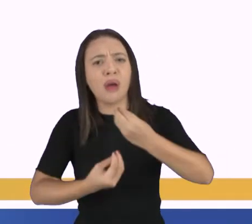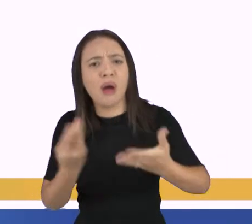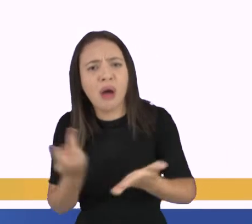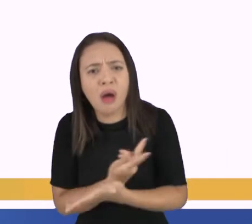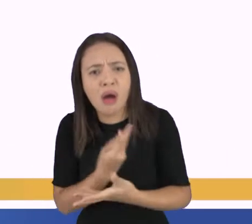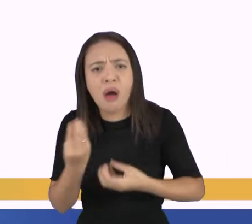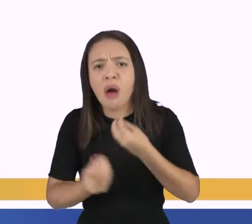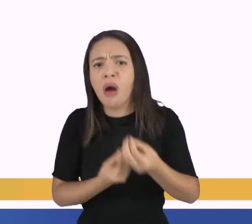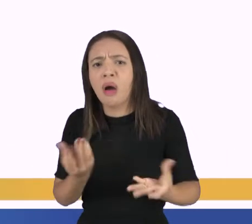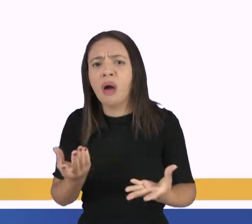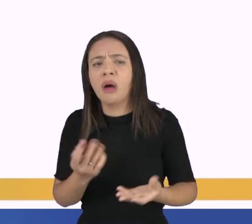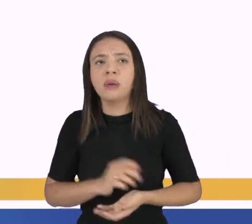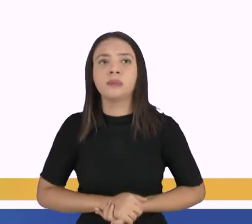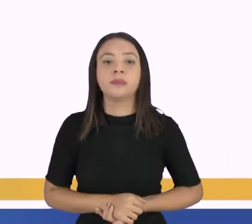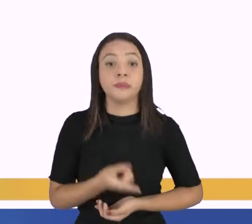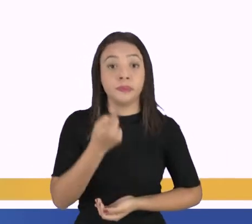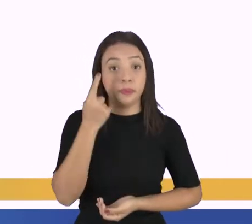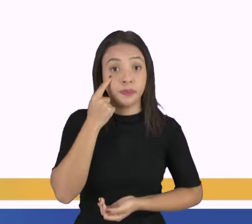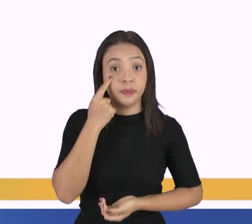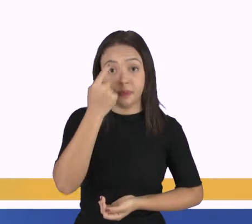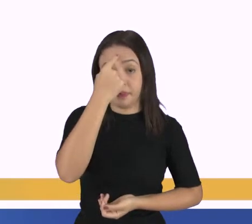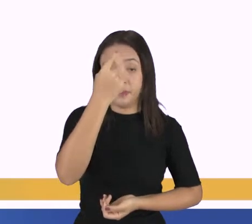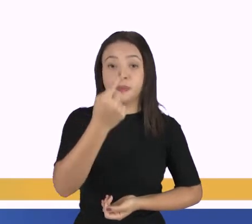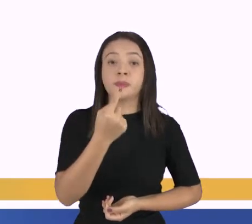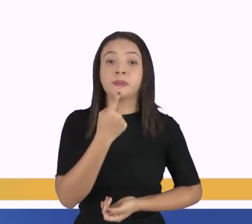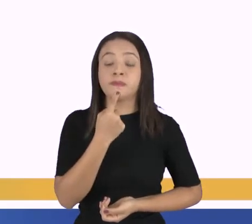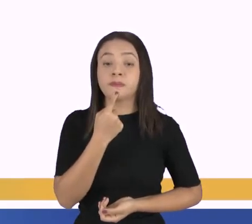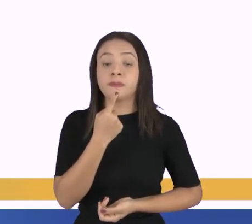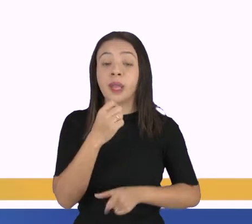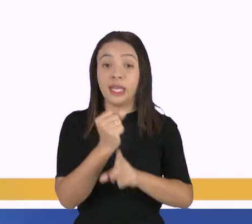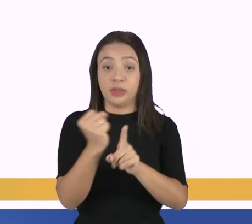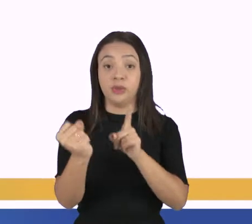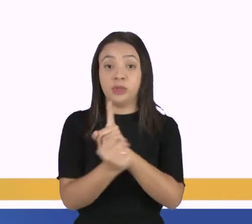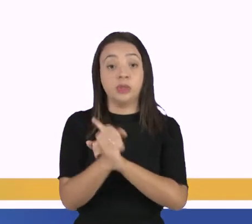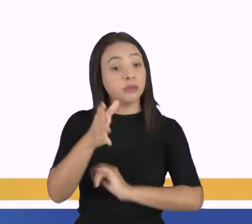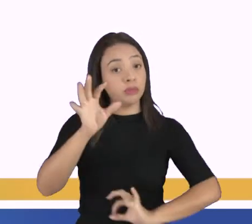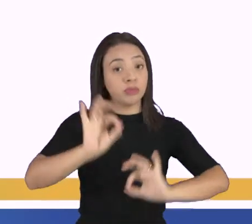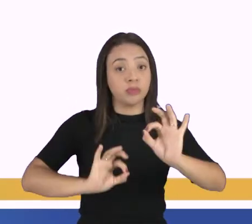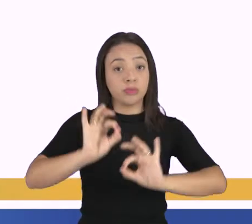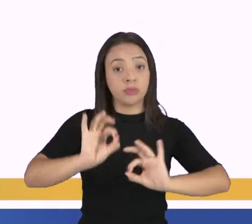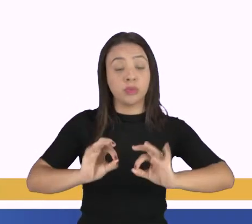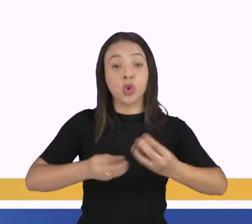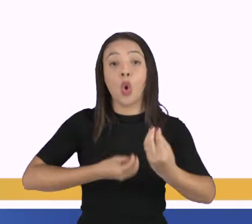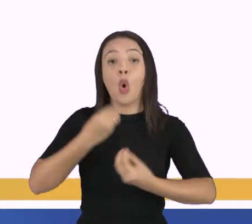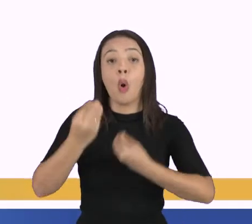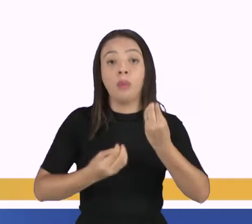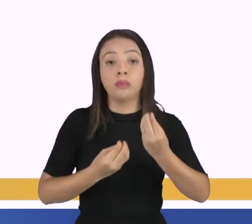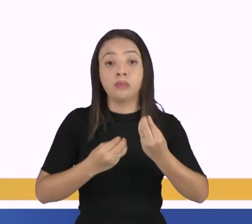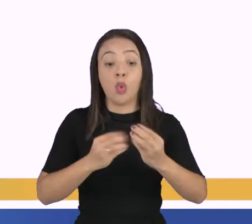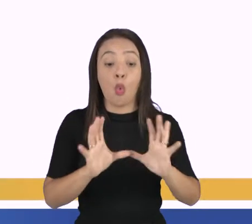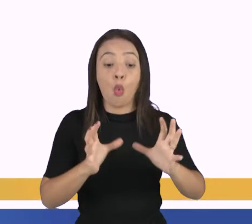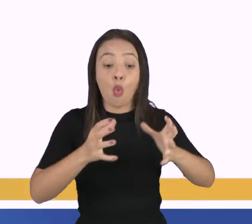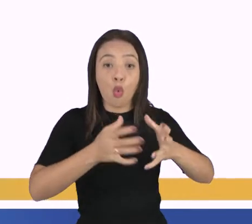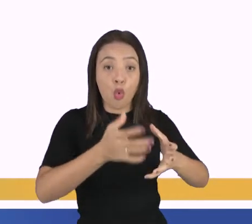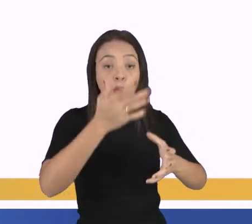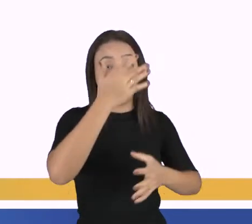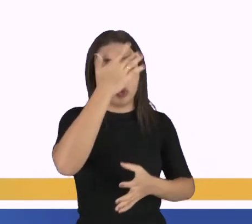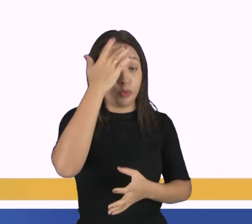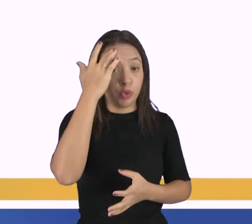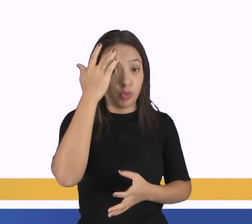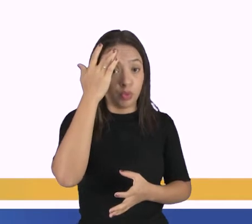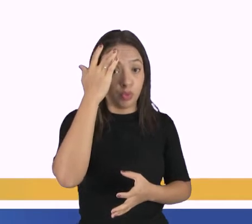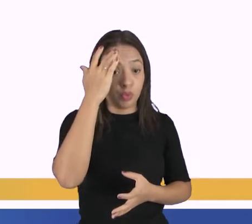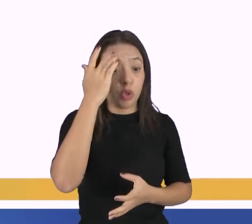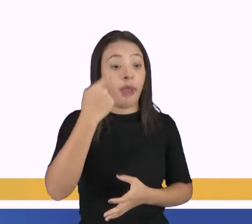né, essas imagens, né? Então, a sociedade se organizou para que determinadas pessoas frequentem certos